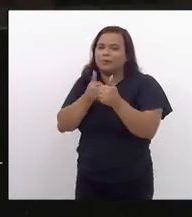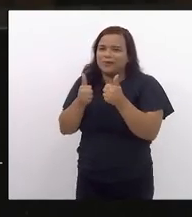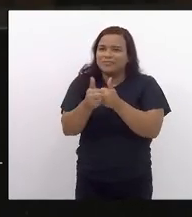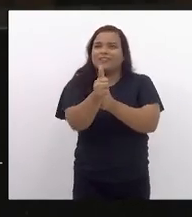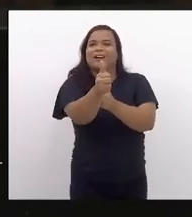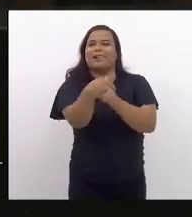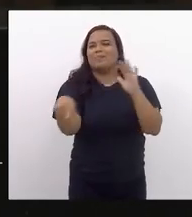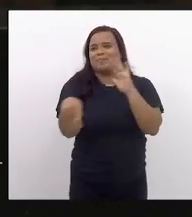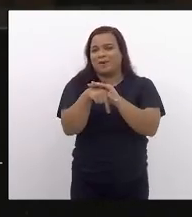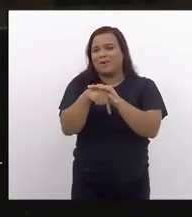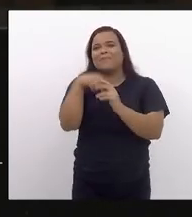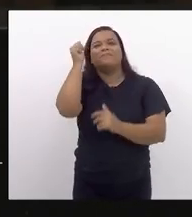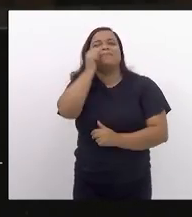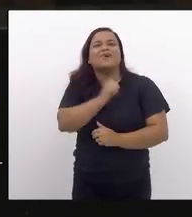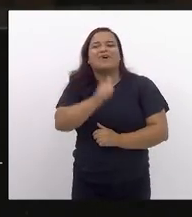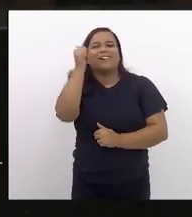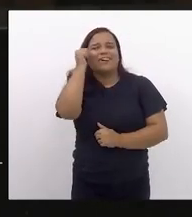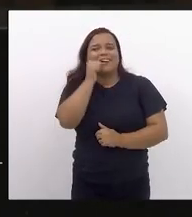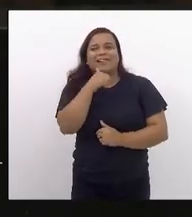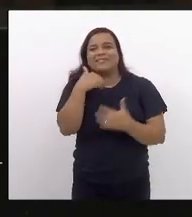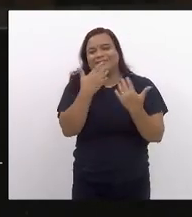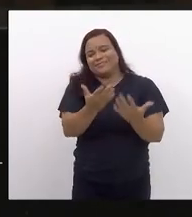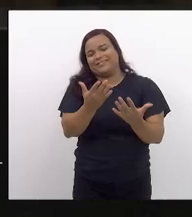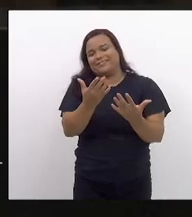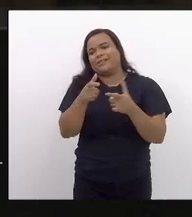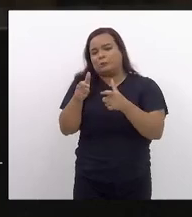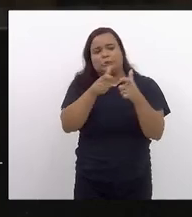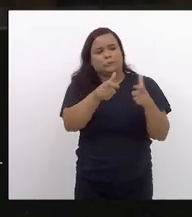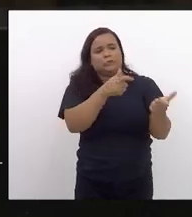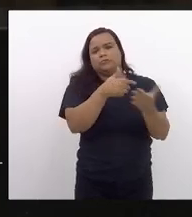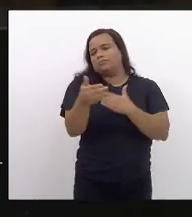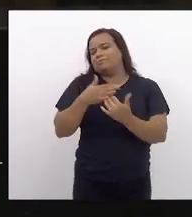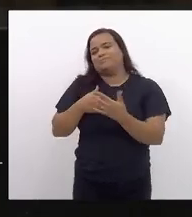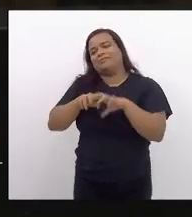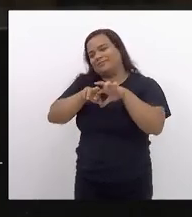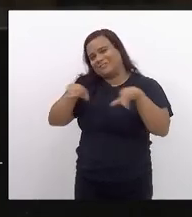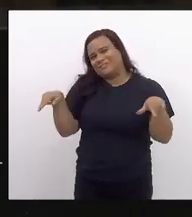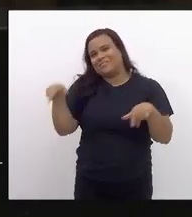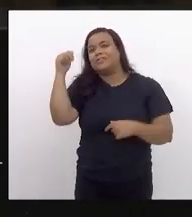em diferentes lugares, né? Gente, as mulheres, deputada,